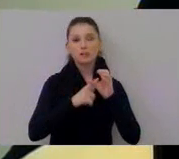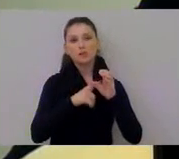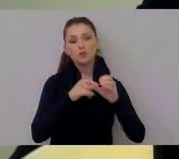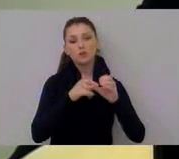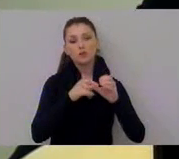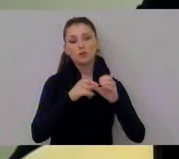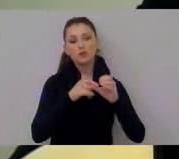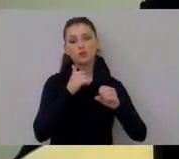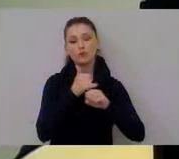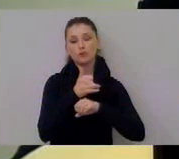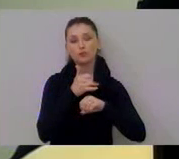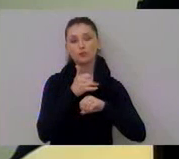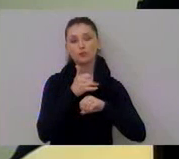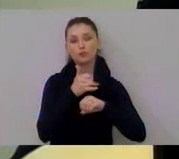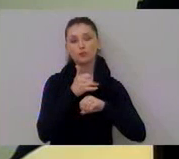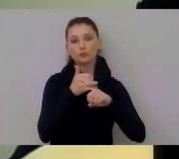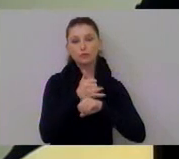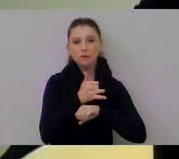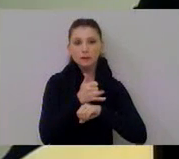ao grande líder